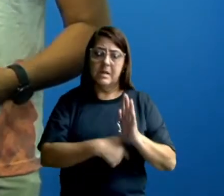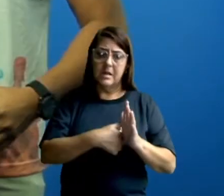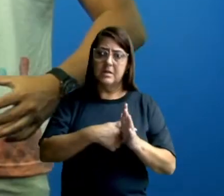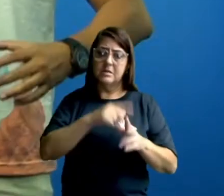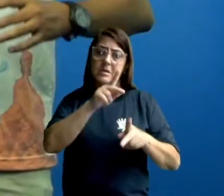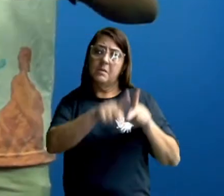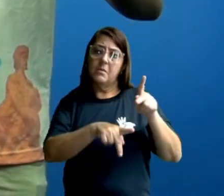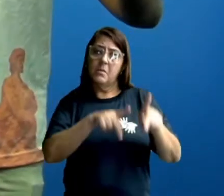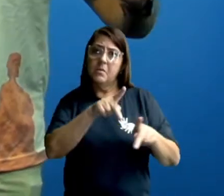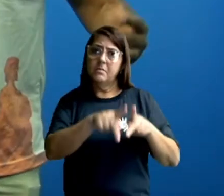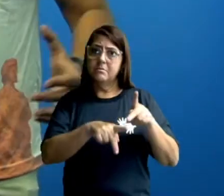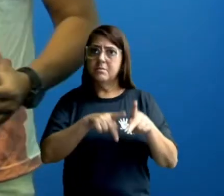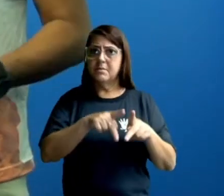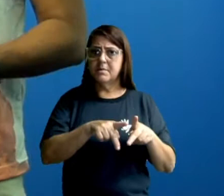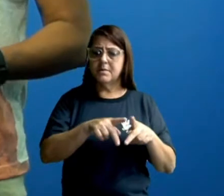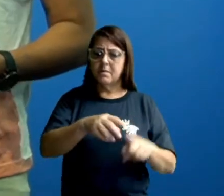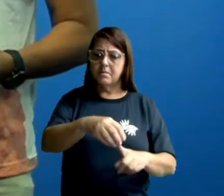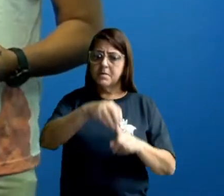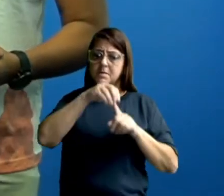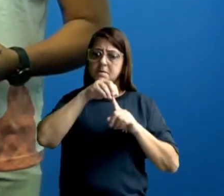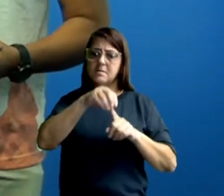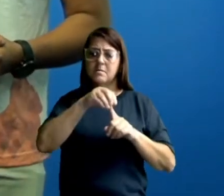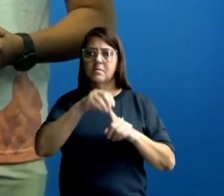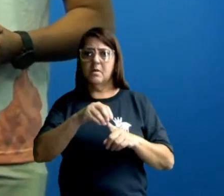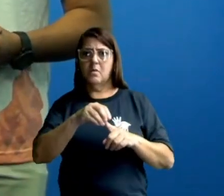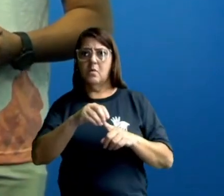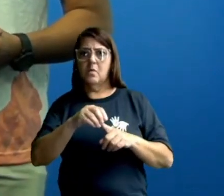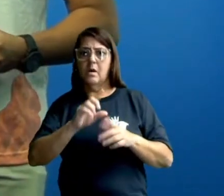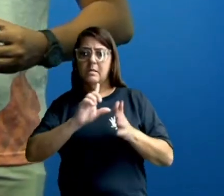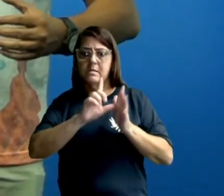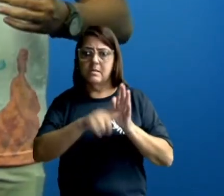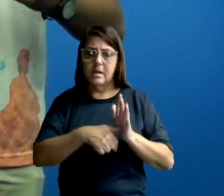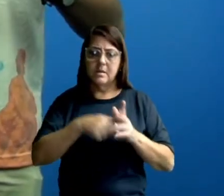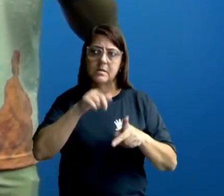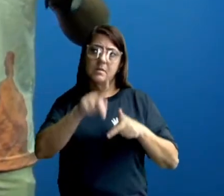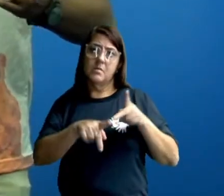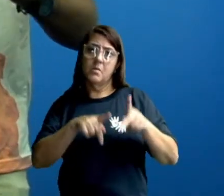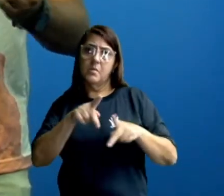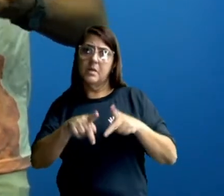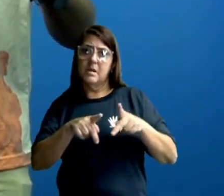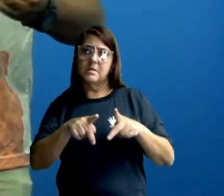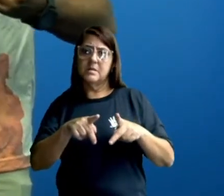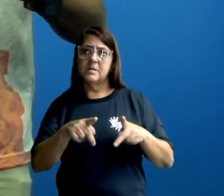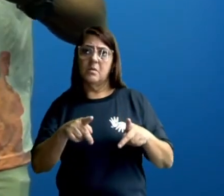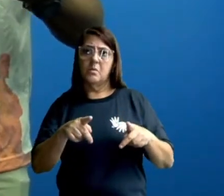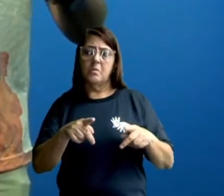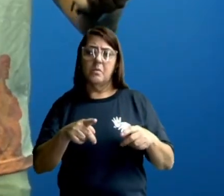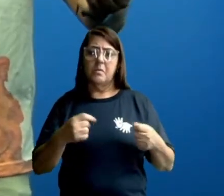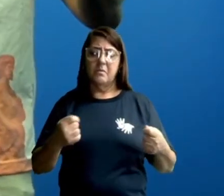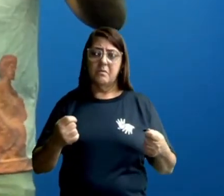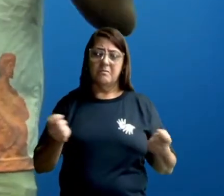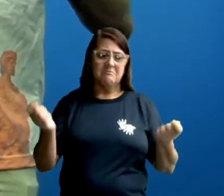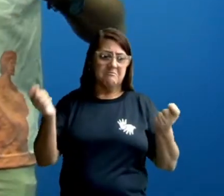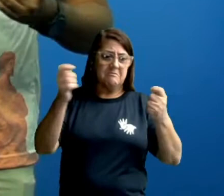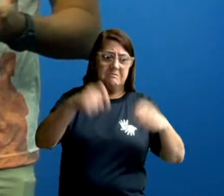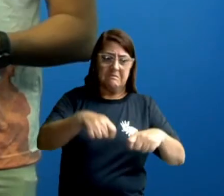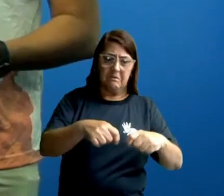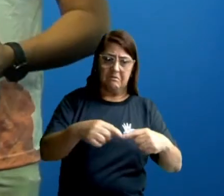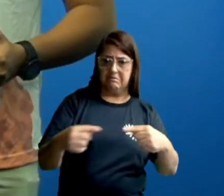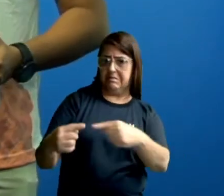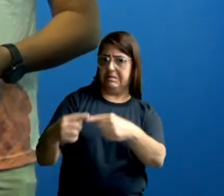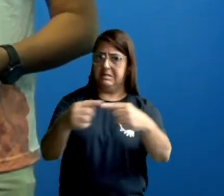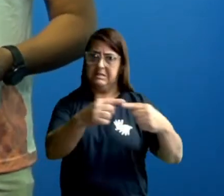humanidade, uma das grandes causas da humanidade não ser como deveria, na opinião